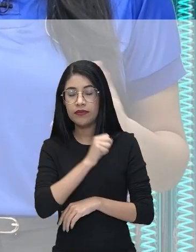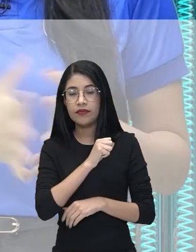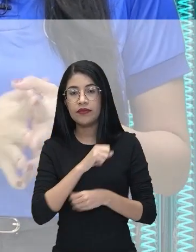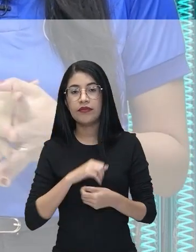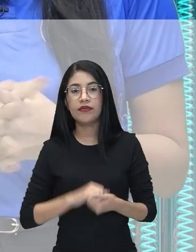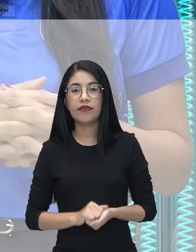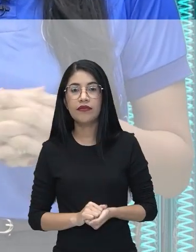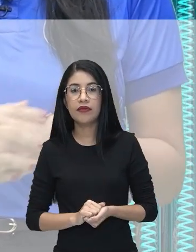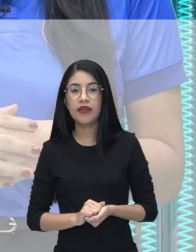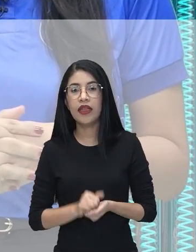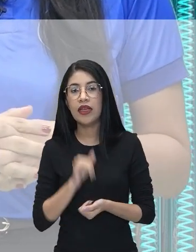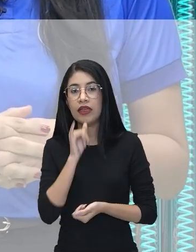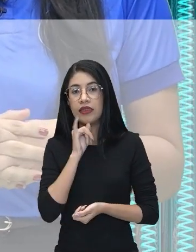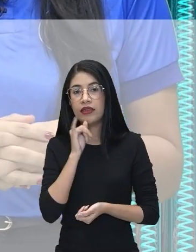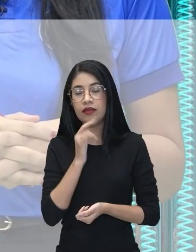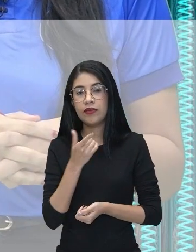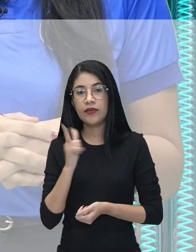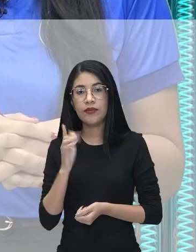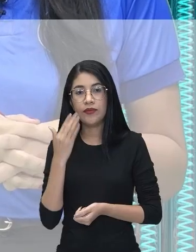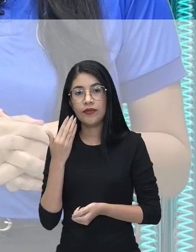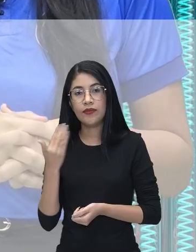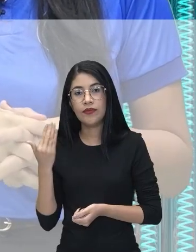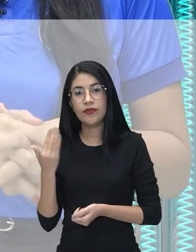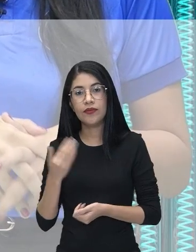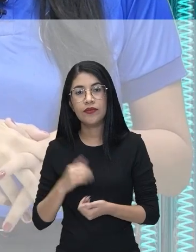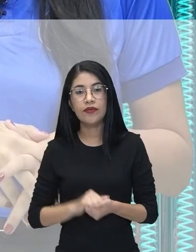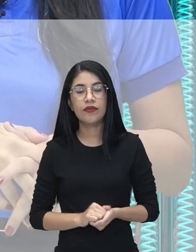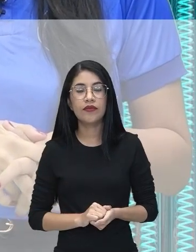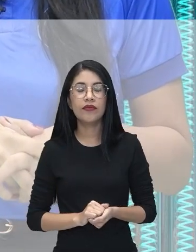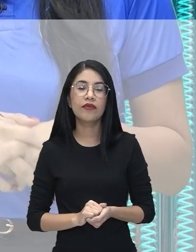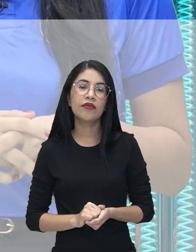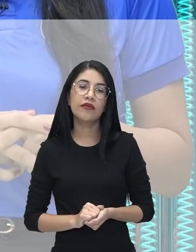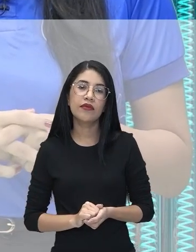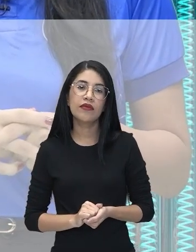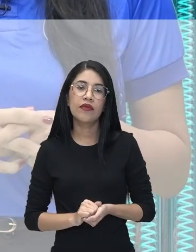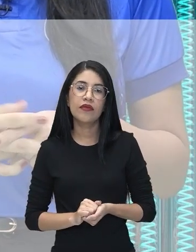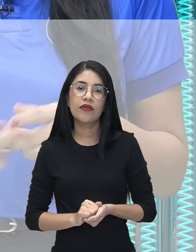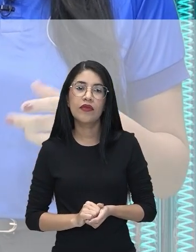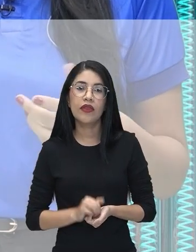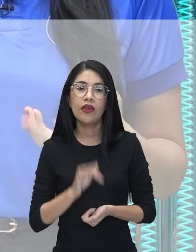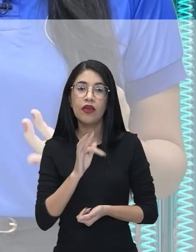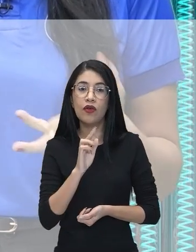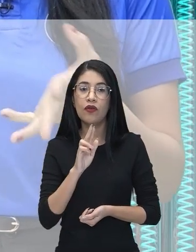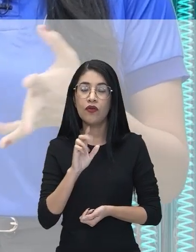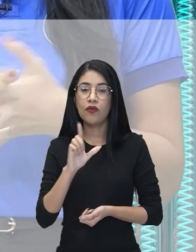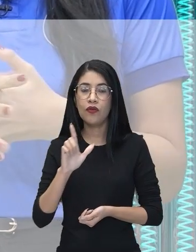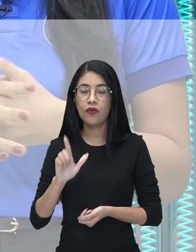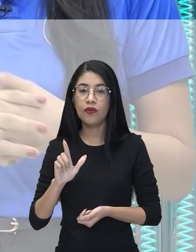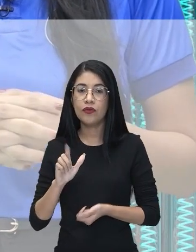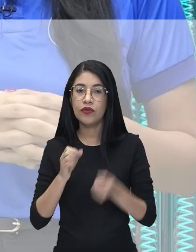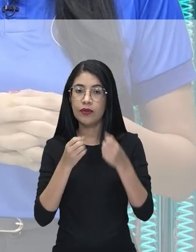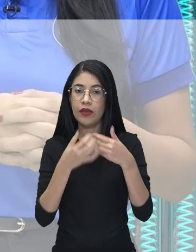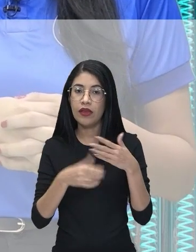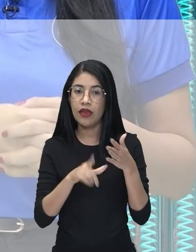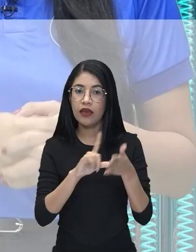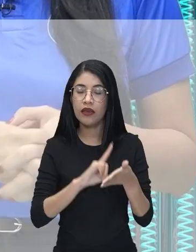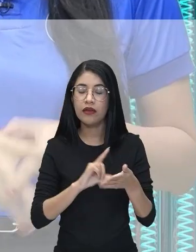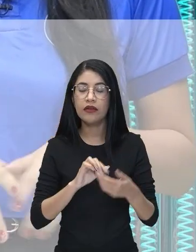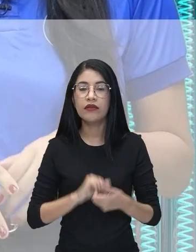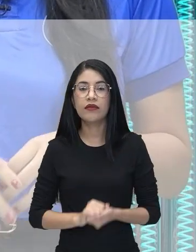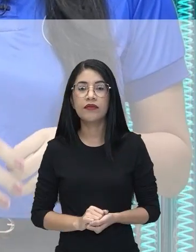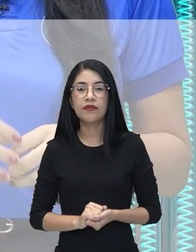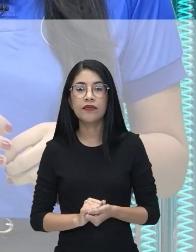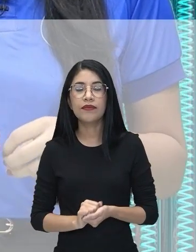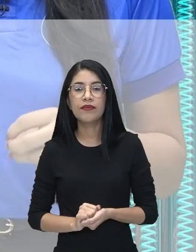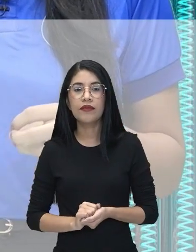mais exemplos de sufixos em língua inglesa. Vamos dar uma olhada aqui. Full, que foi o que nós falamos lá no wonderful, né?